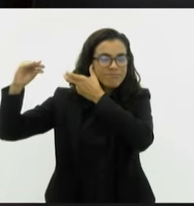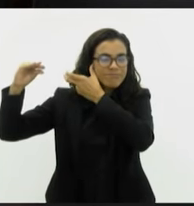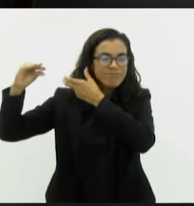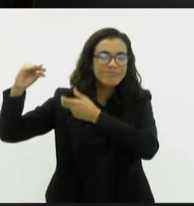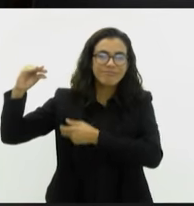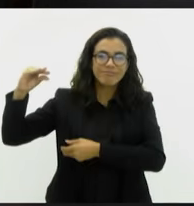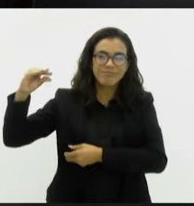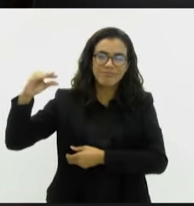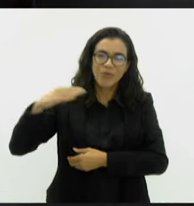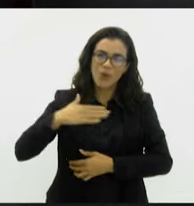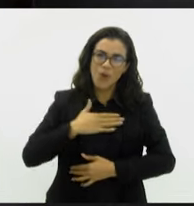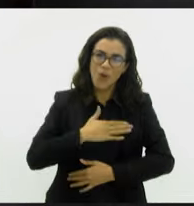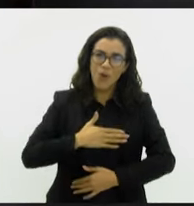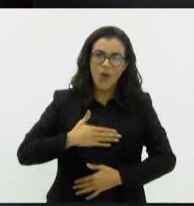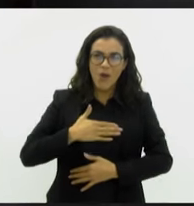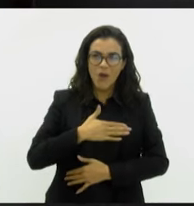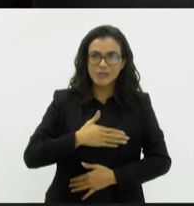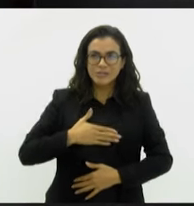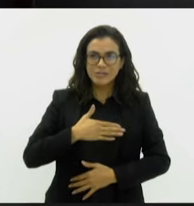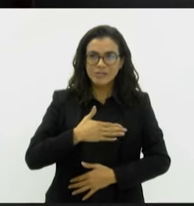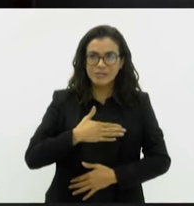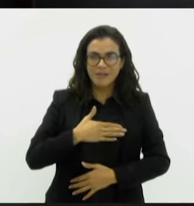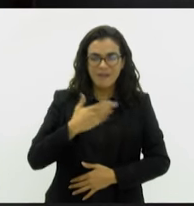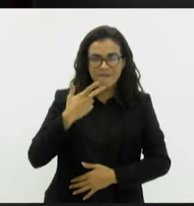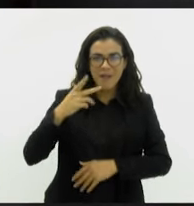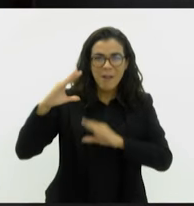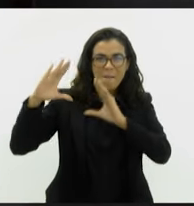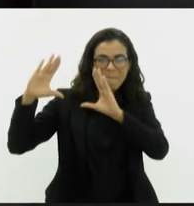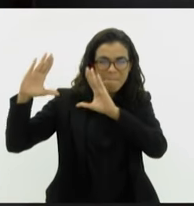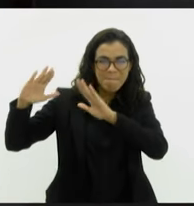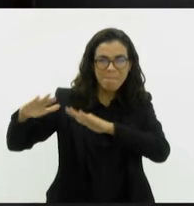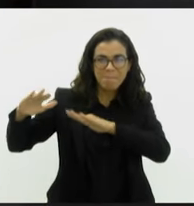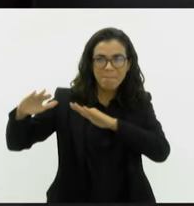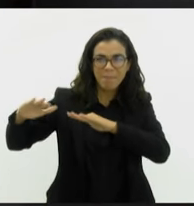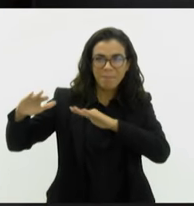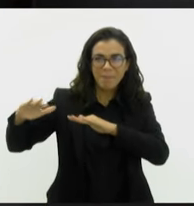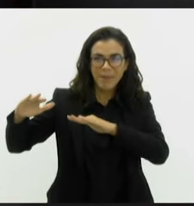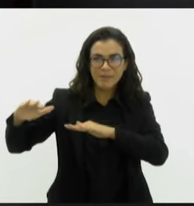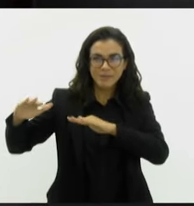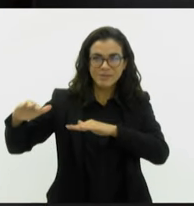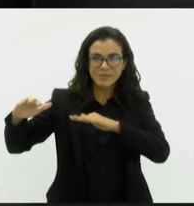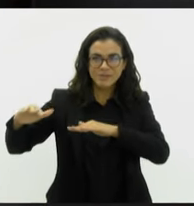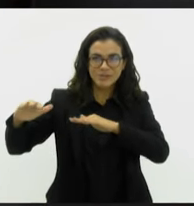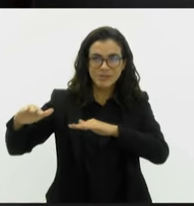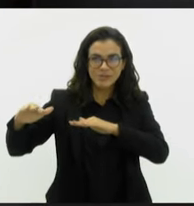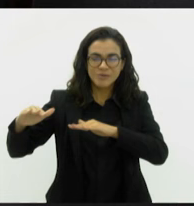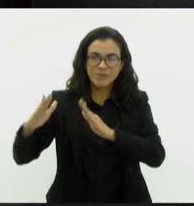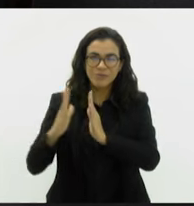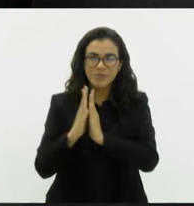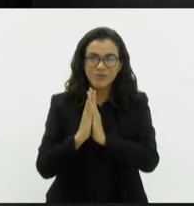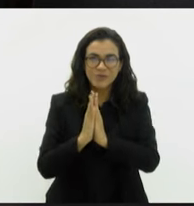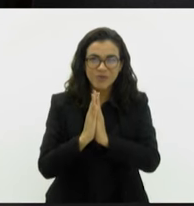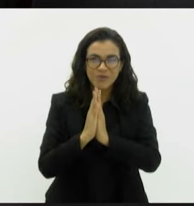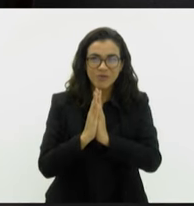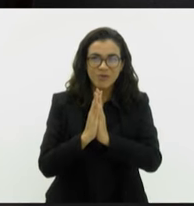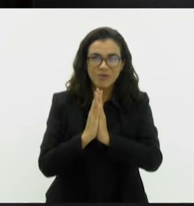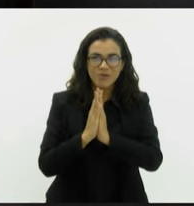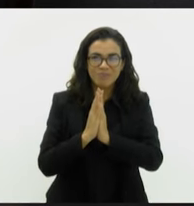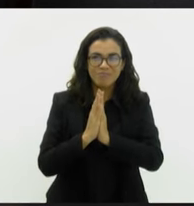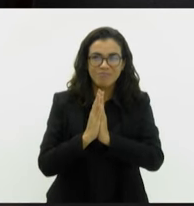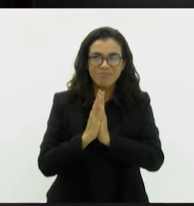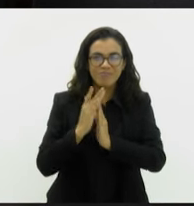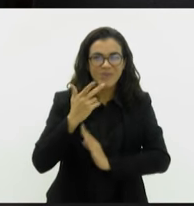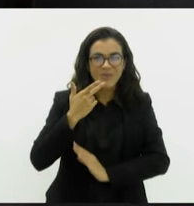que a gente gostaria muito que pudesse falar mais baixo e se for aqui de baixo por favor